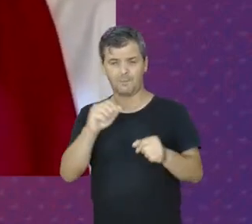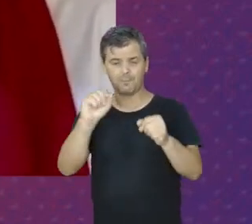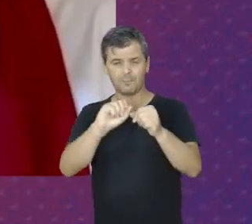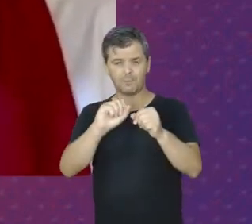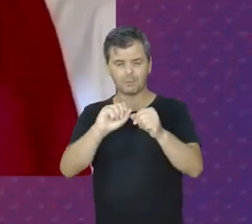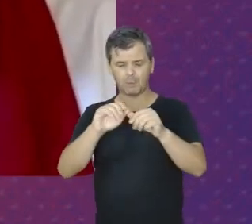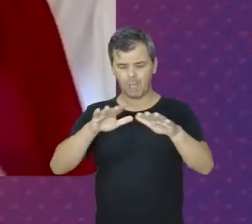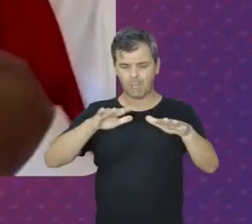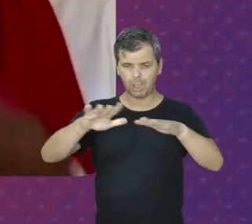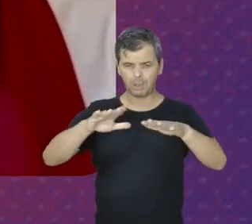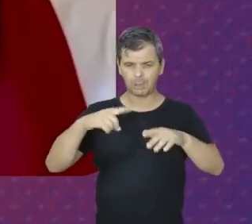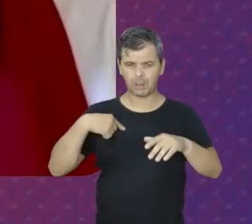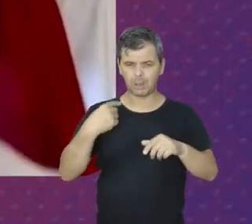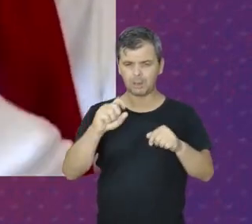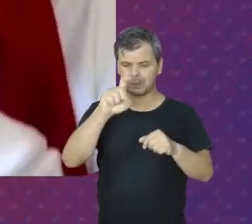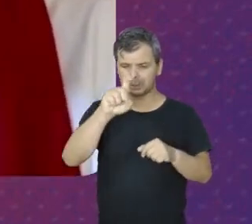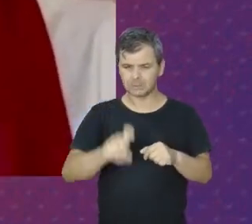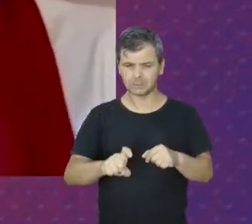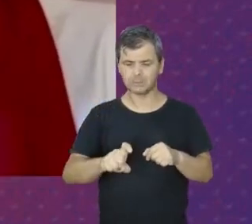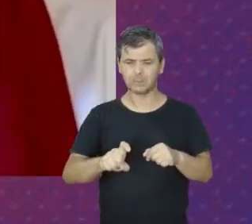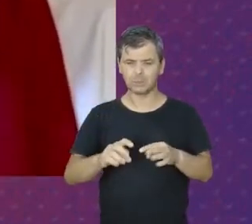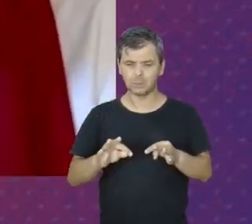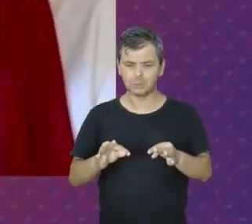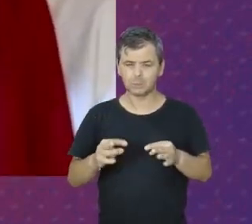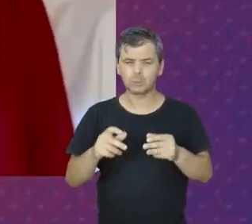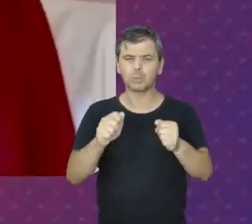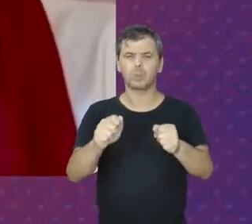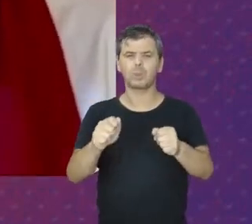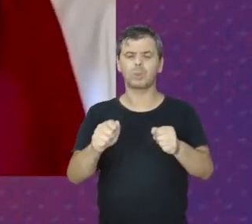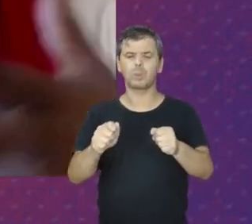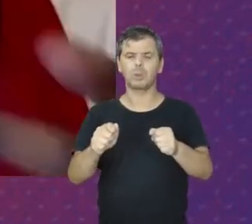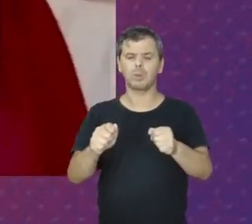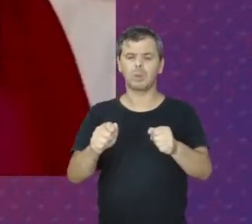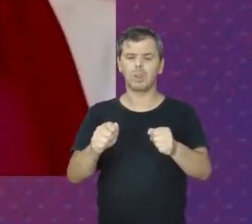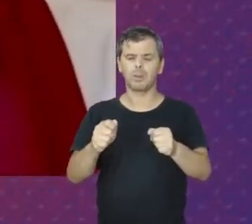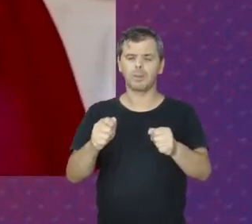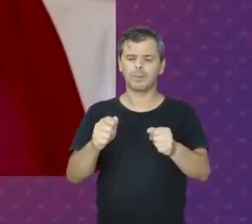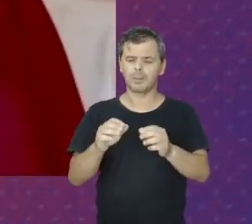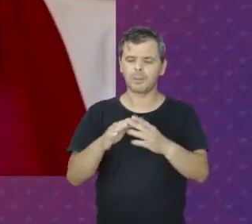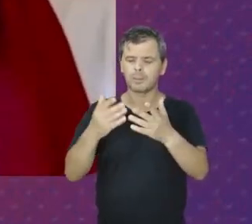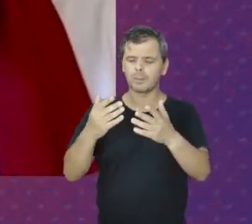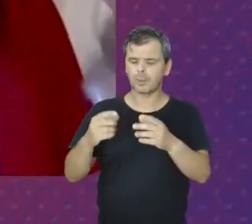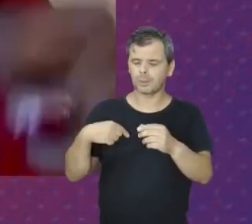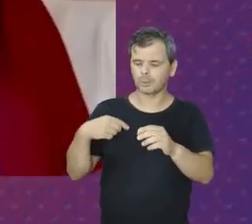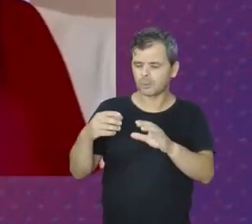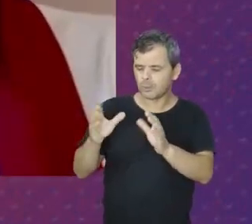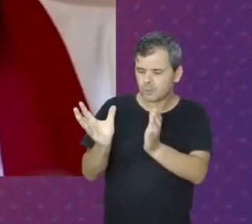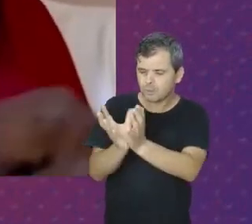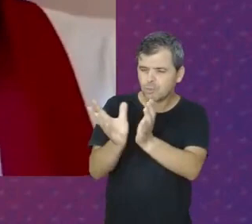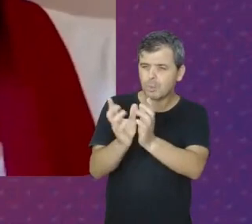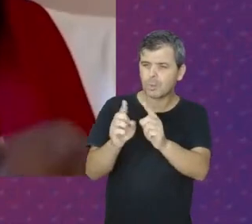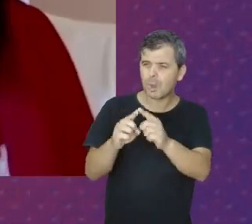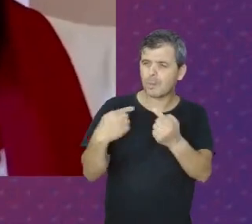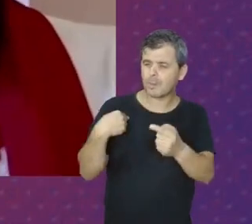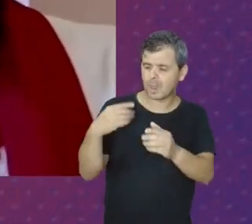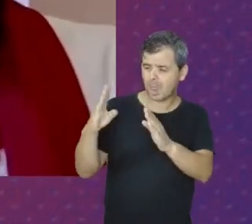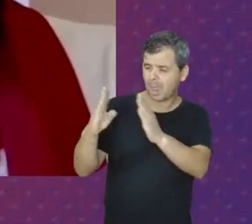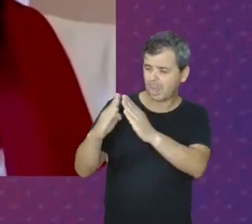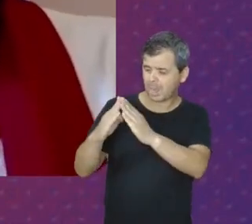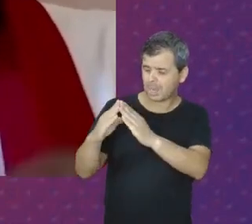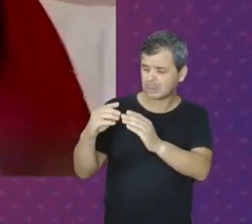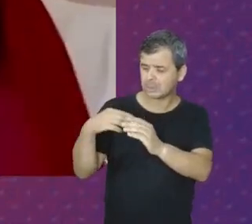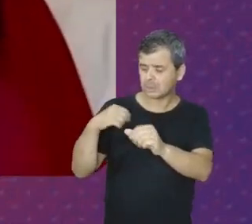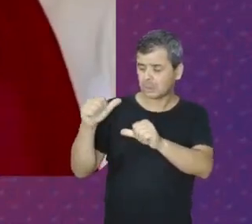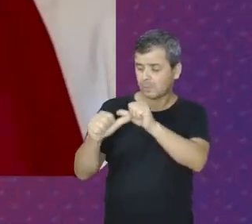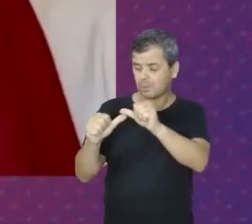um movimento de sermos todos partes de um grande quilombo. A minha casa se transforma num grande